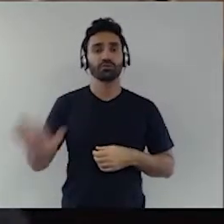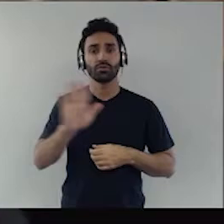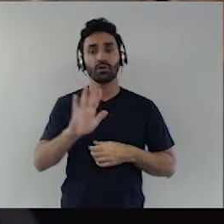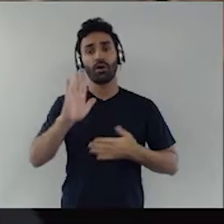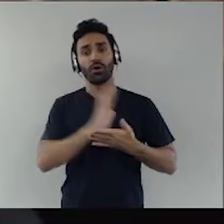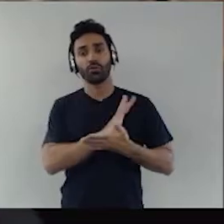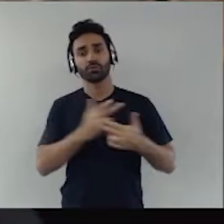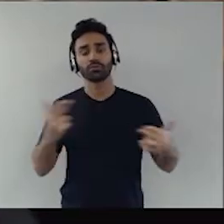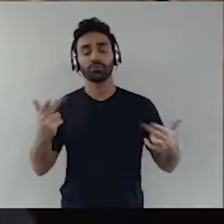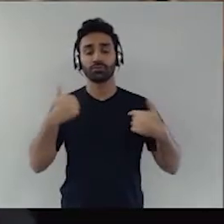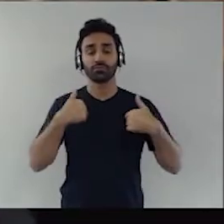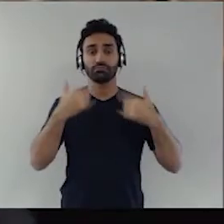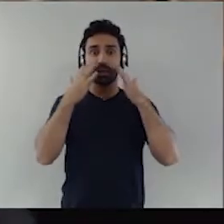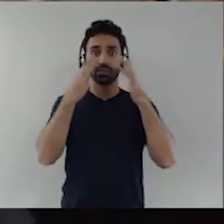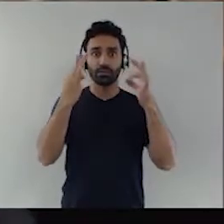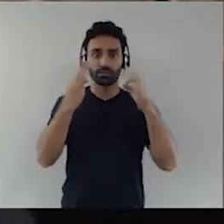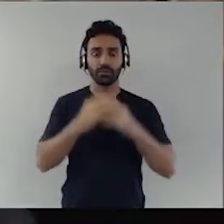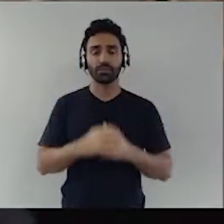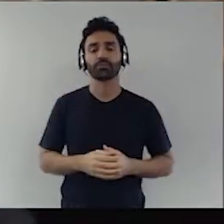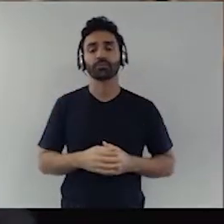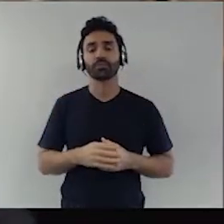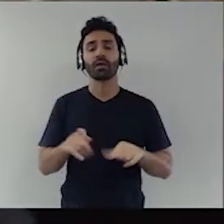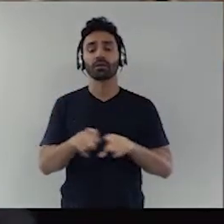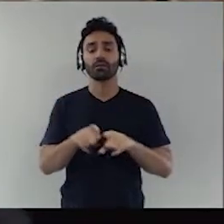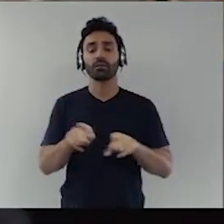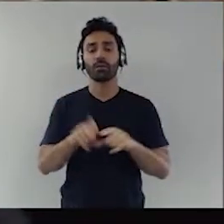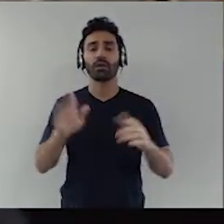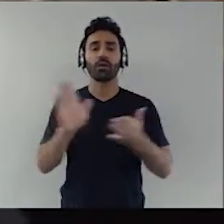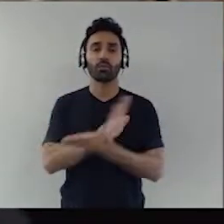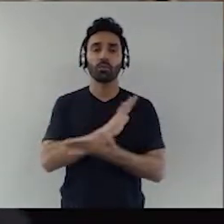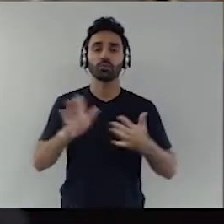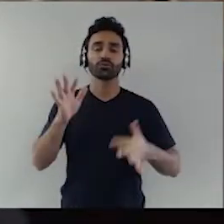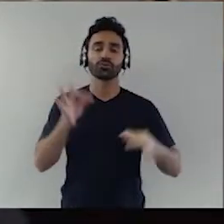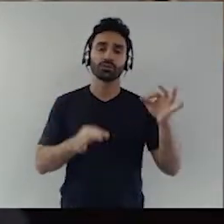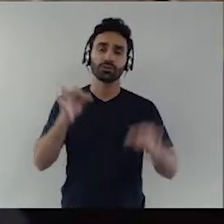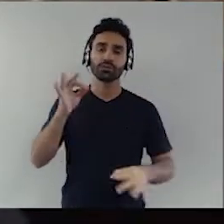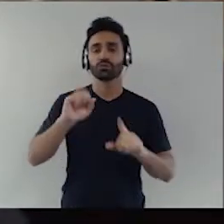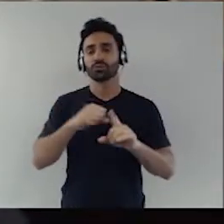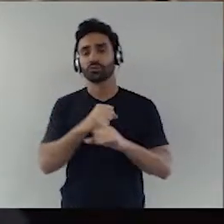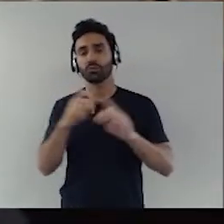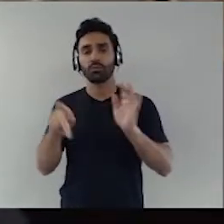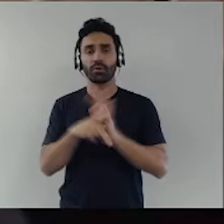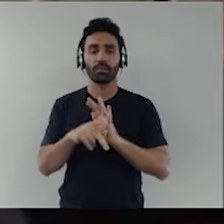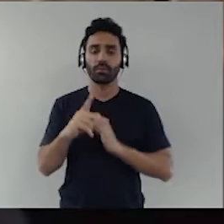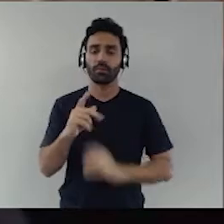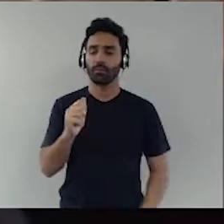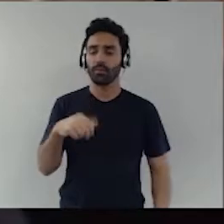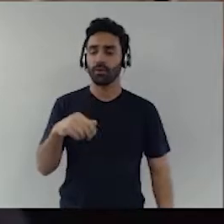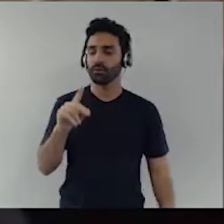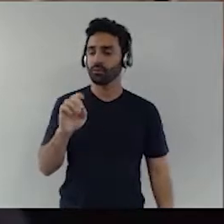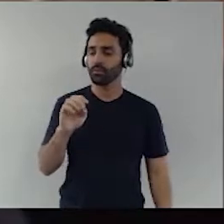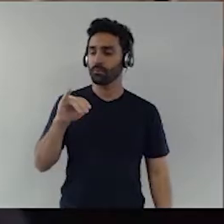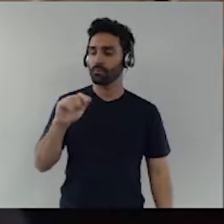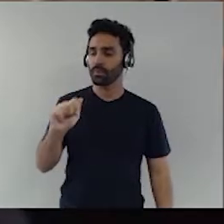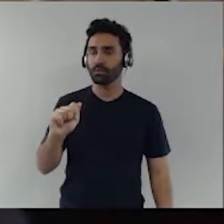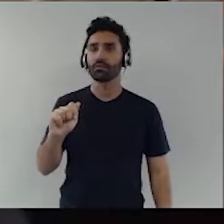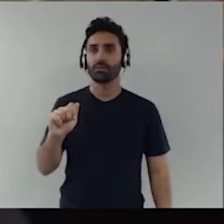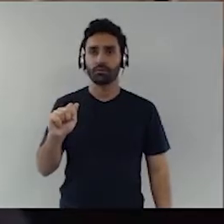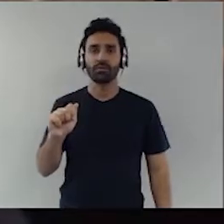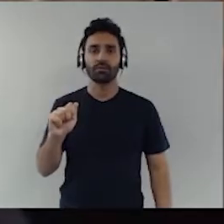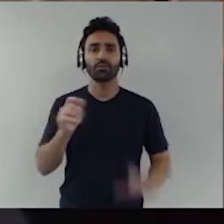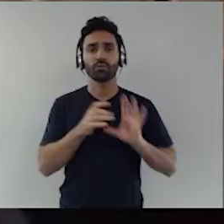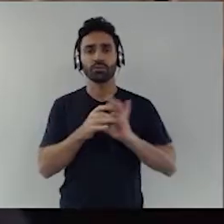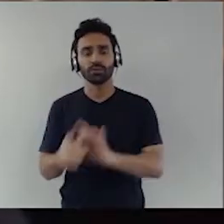chamam a atenção e algumas repercussões jurídicas e sociais da pandemia diretamente no âmbito